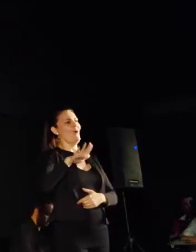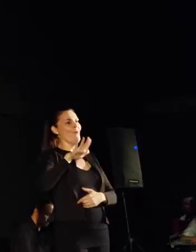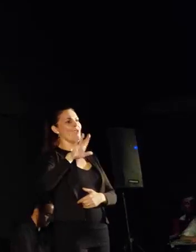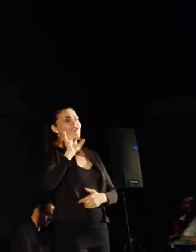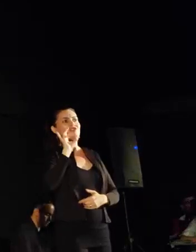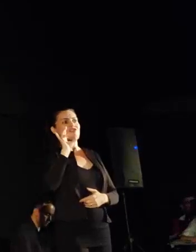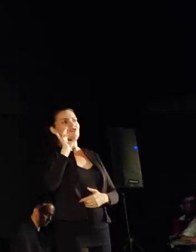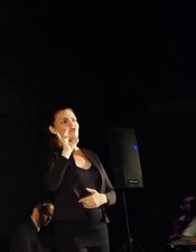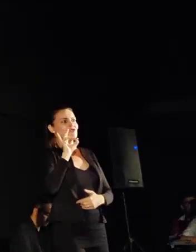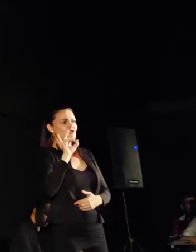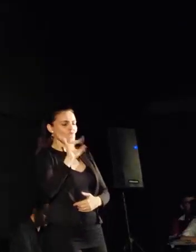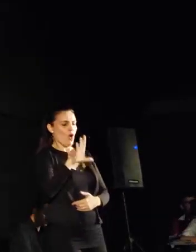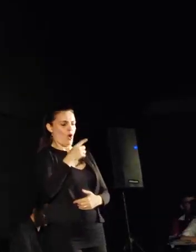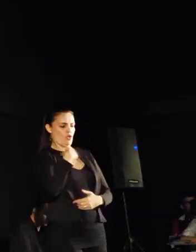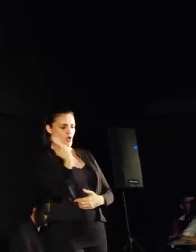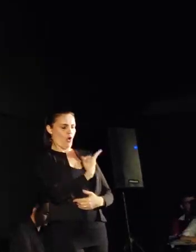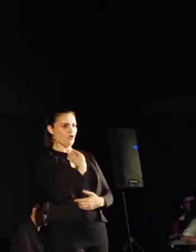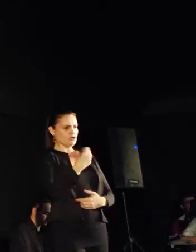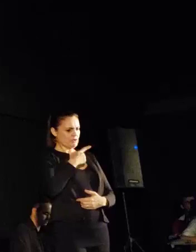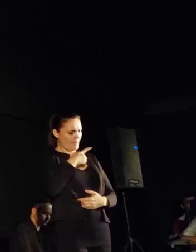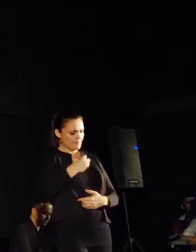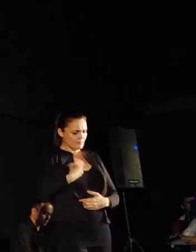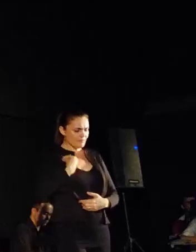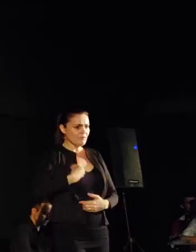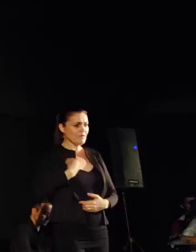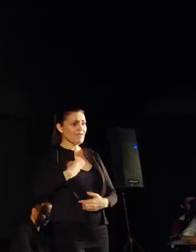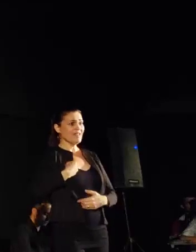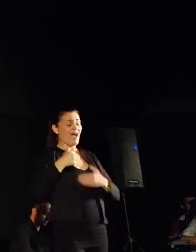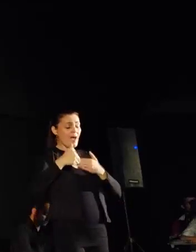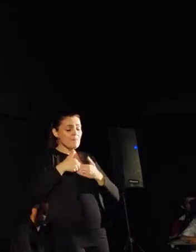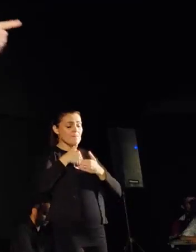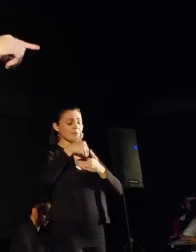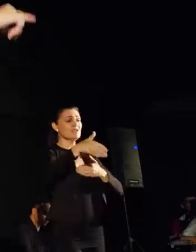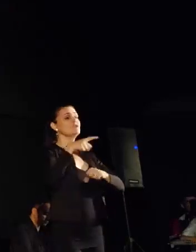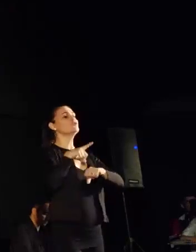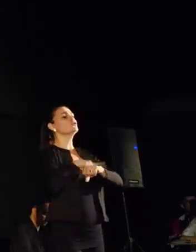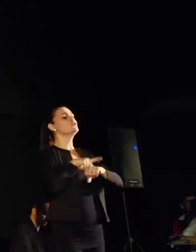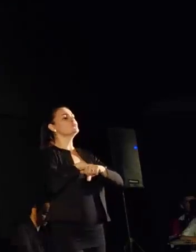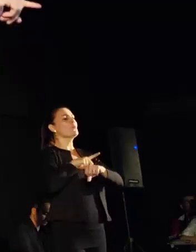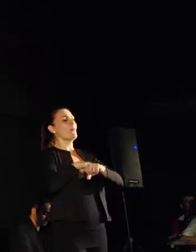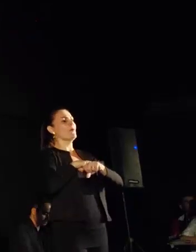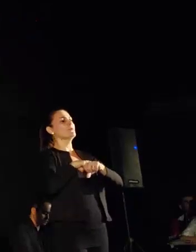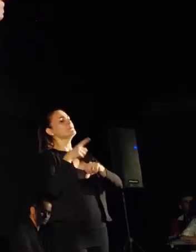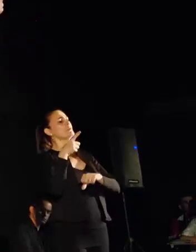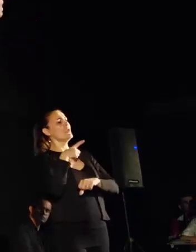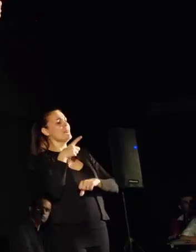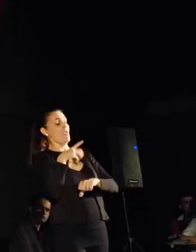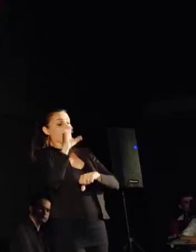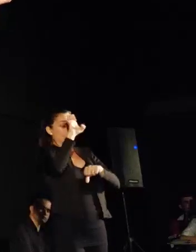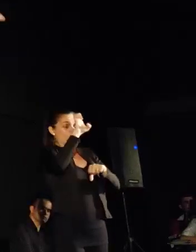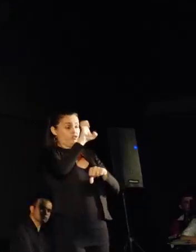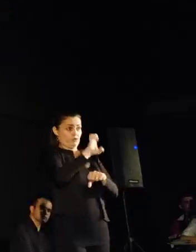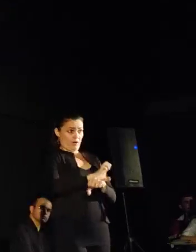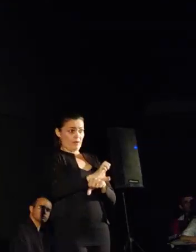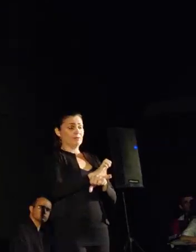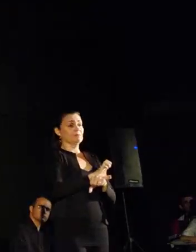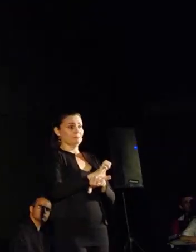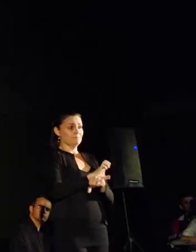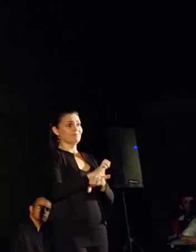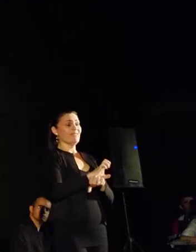maneira que nós possuímos algo. A partir do momento em que existe um Estado que